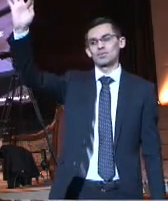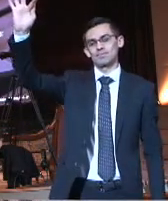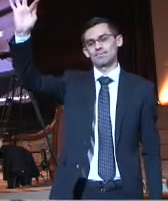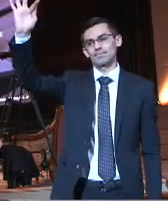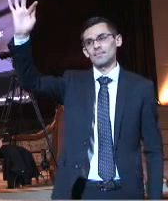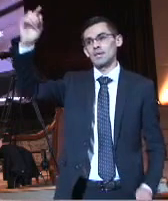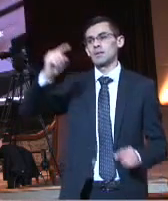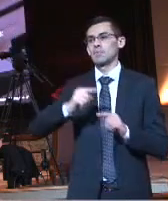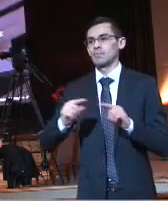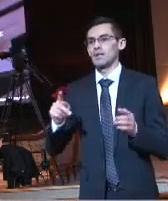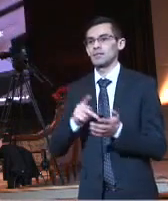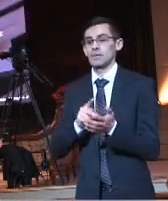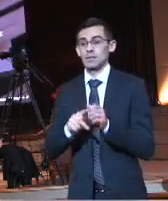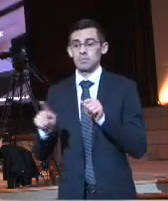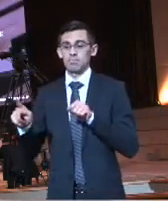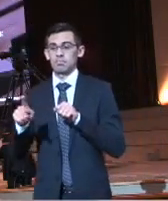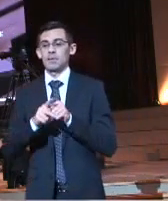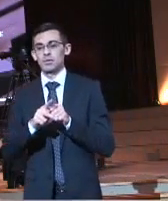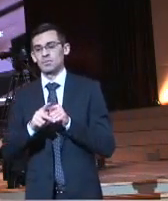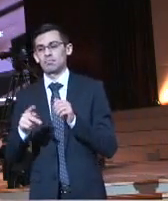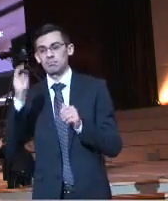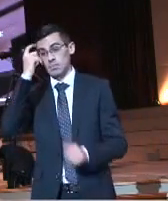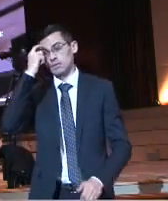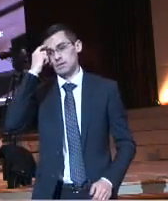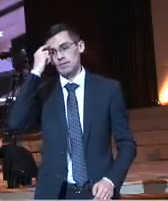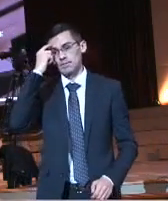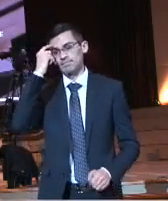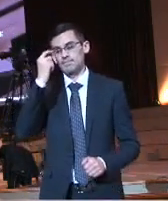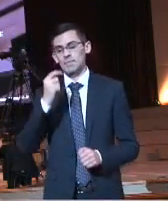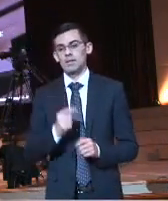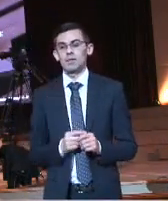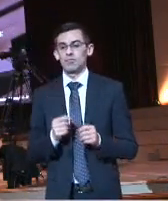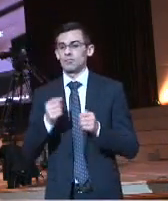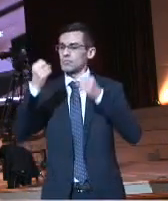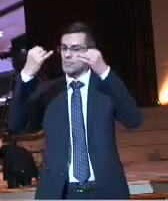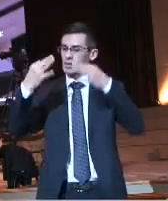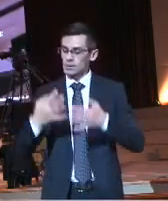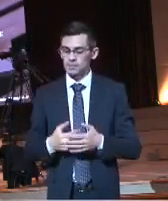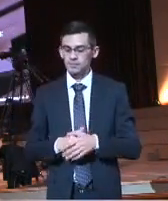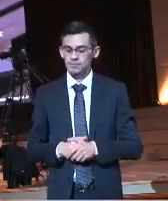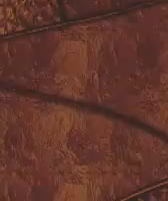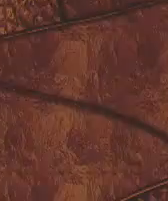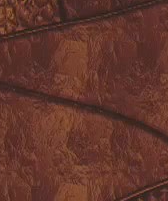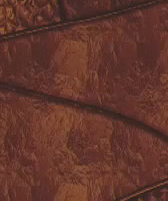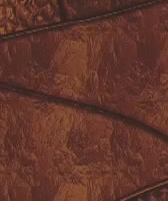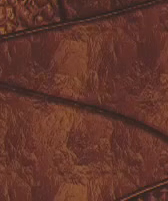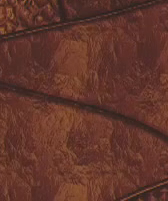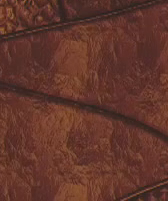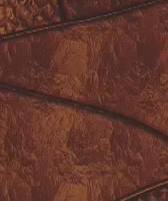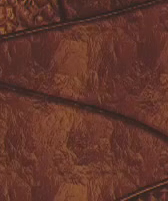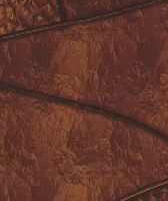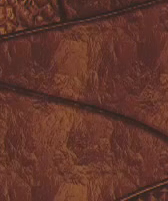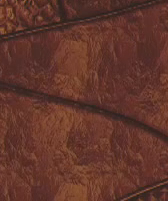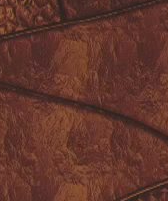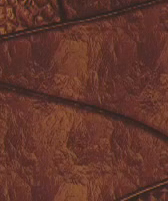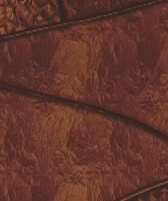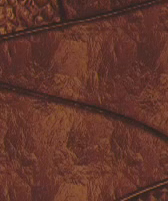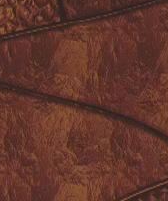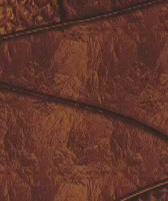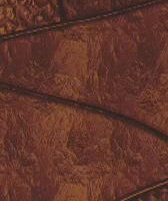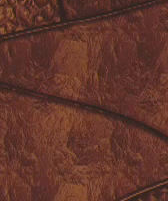É interessante que Pedro pensava assim, e ele disse o seguinte, meus queridos amigos, não fiquem admirados